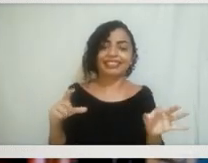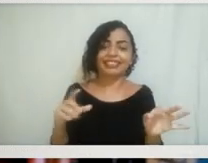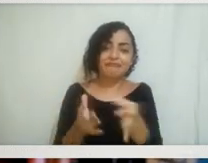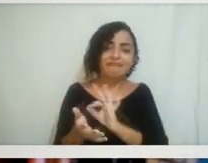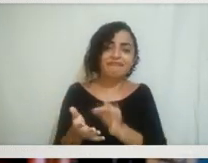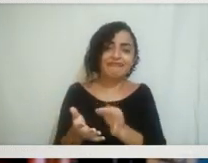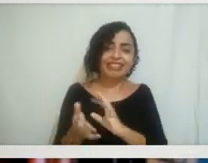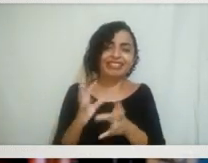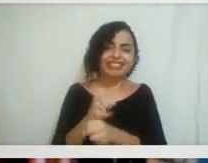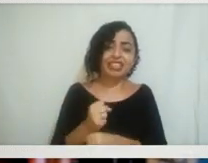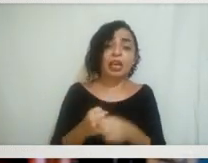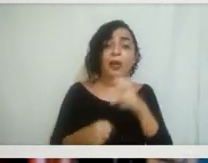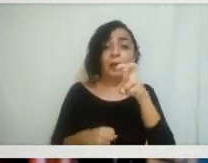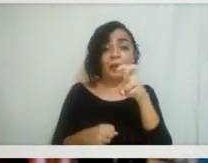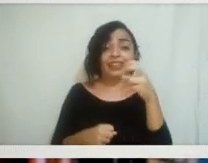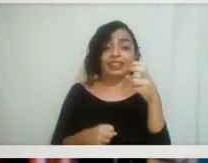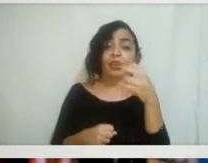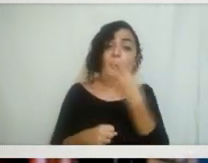500 páginas,